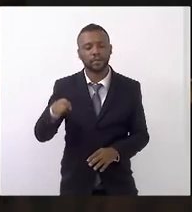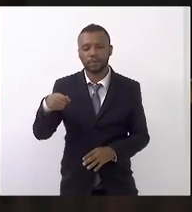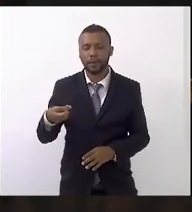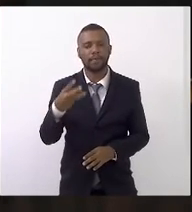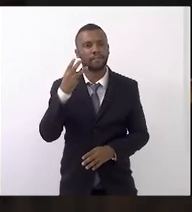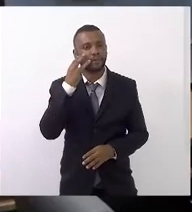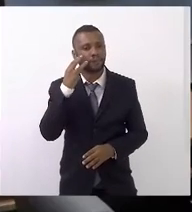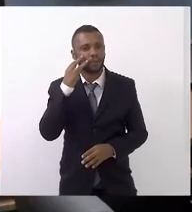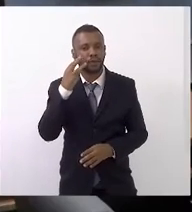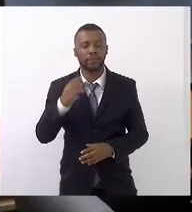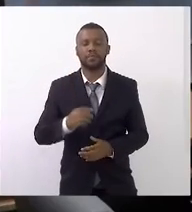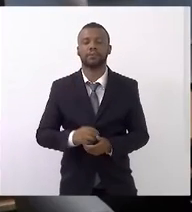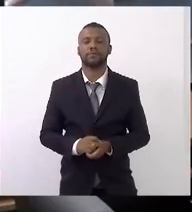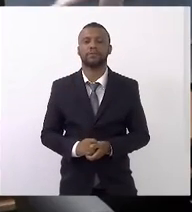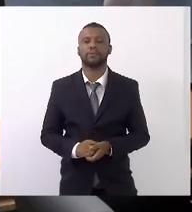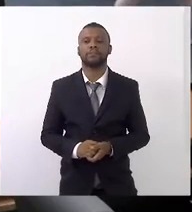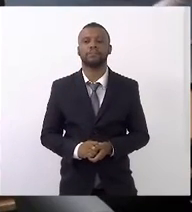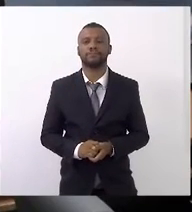Carneiro.